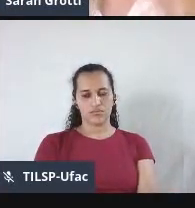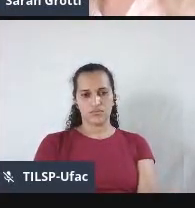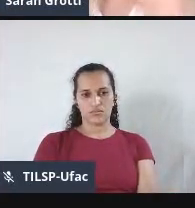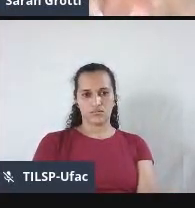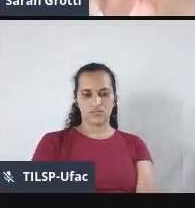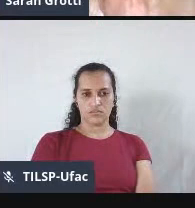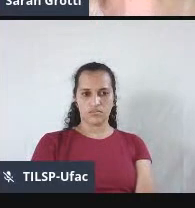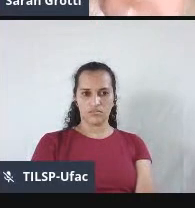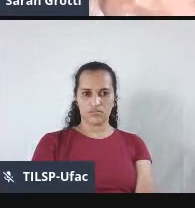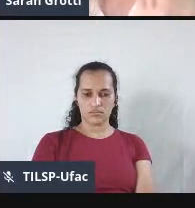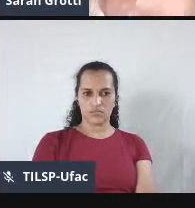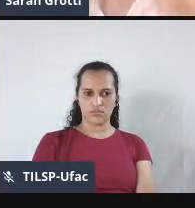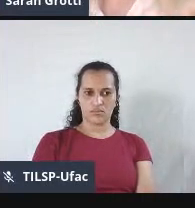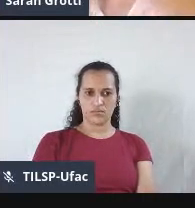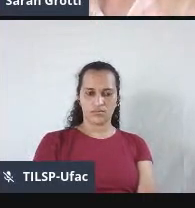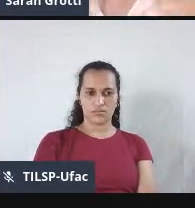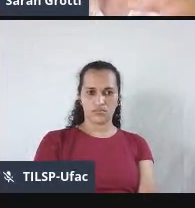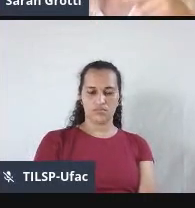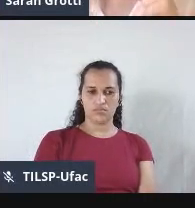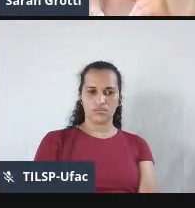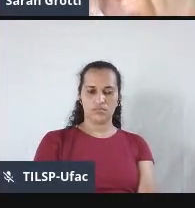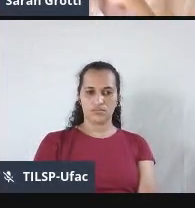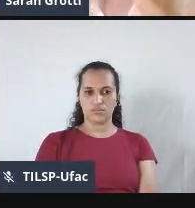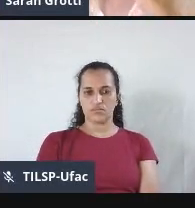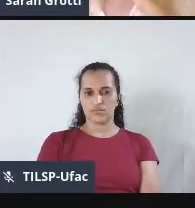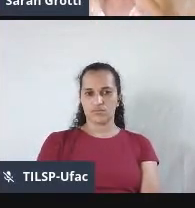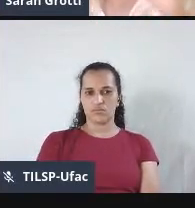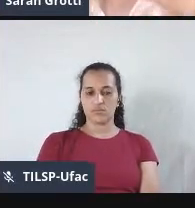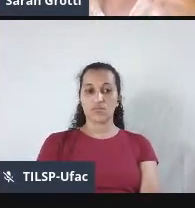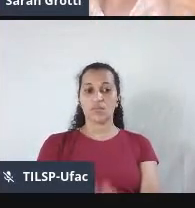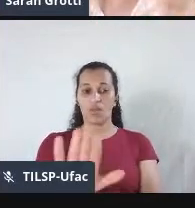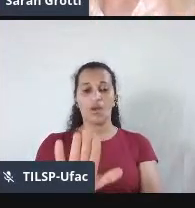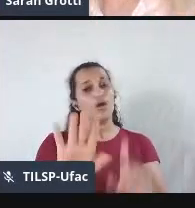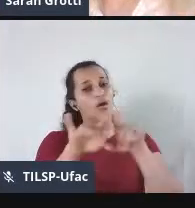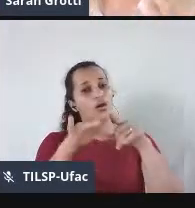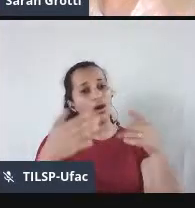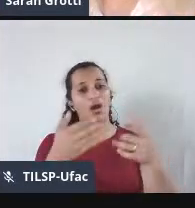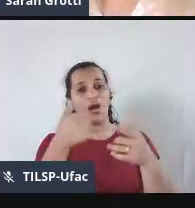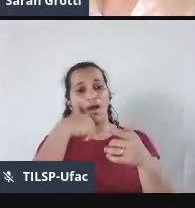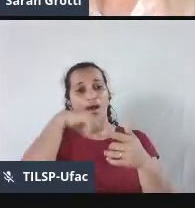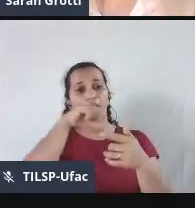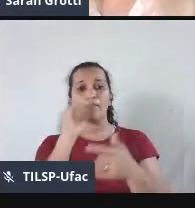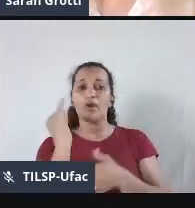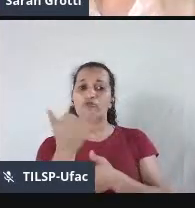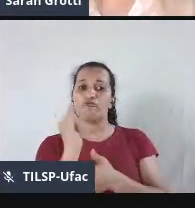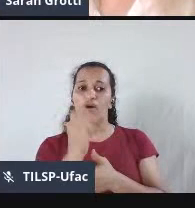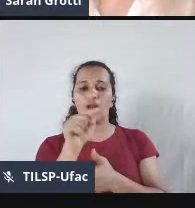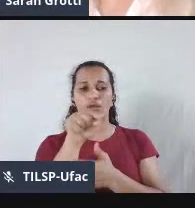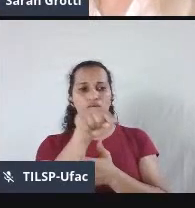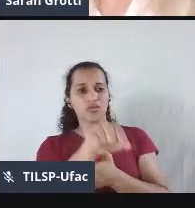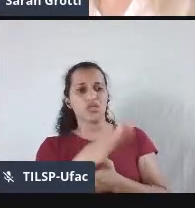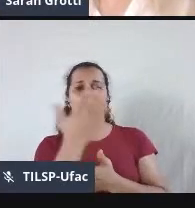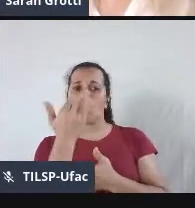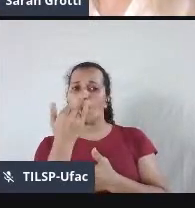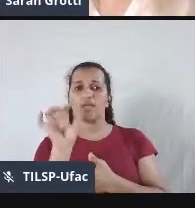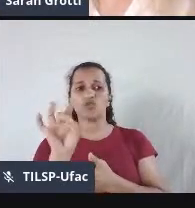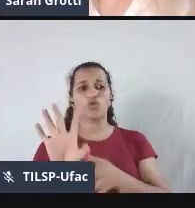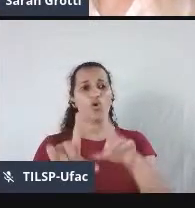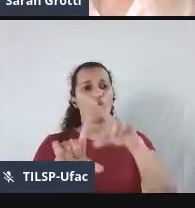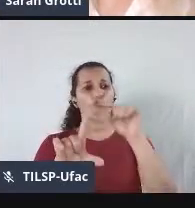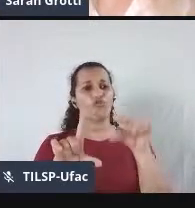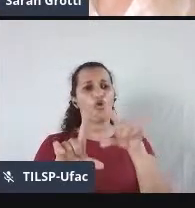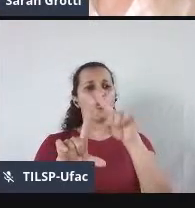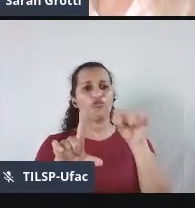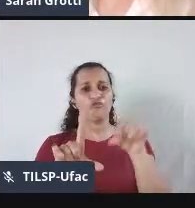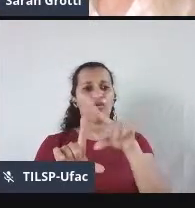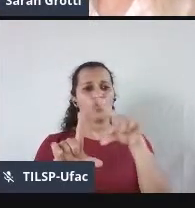meu filho, as mães que costumam dizer, não vai ficar fraquinho, né? Se você for comer só mato. Não.